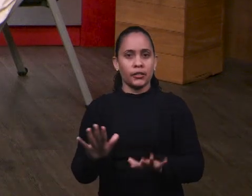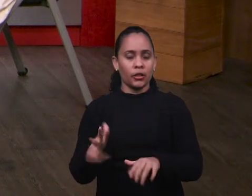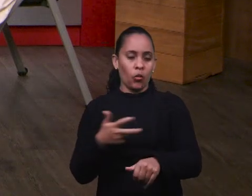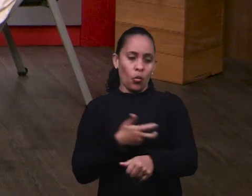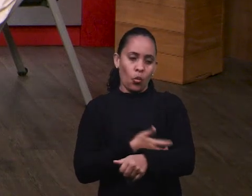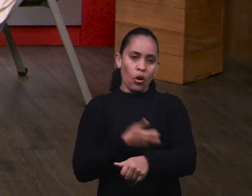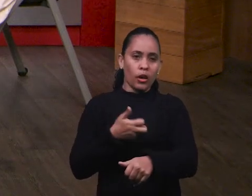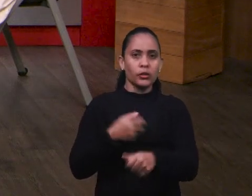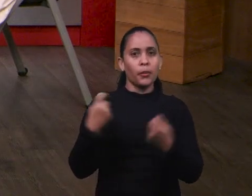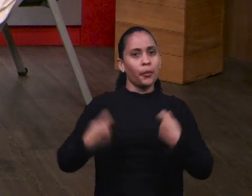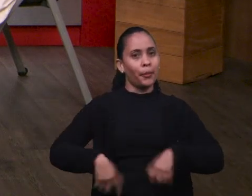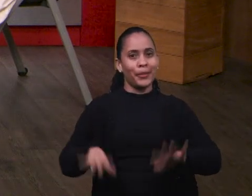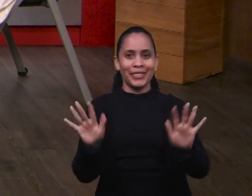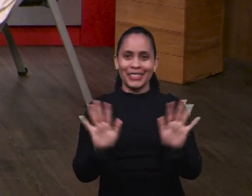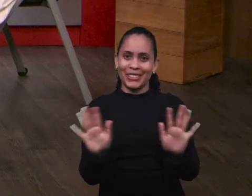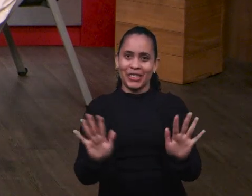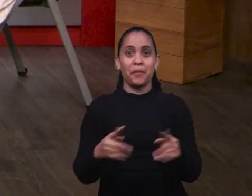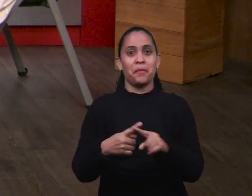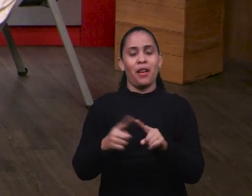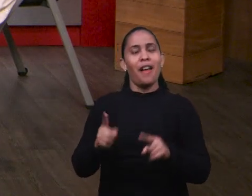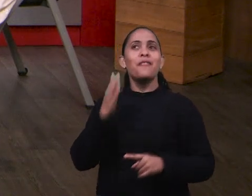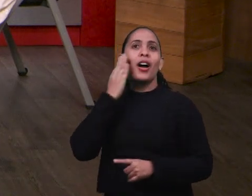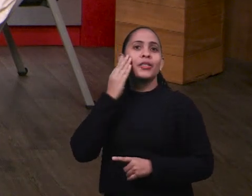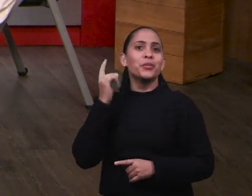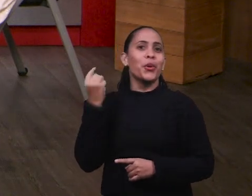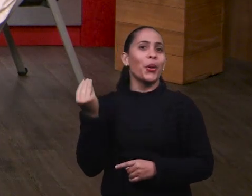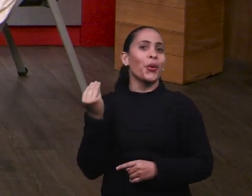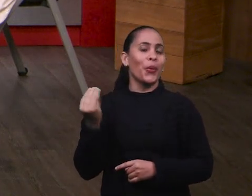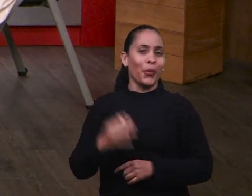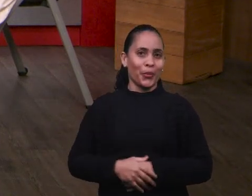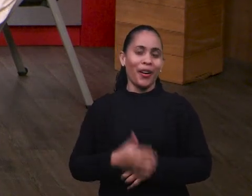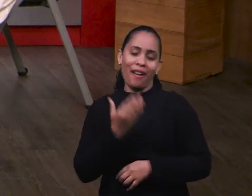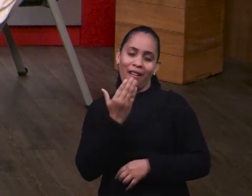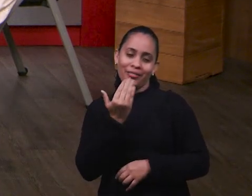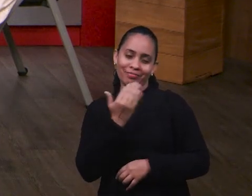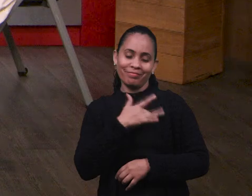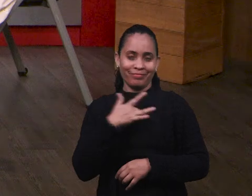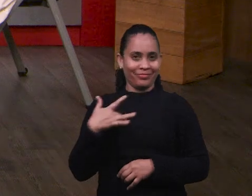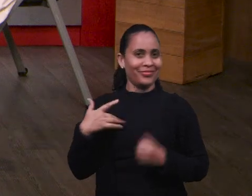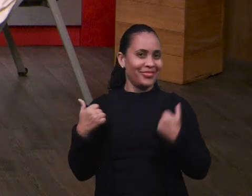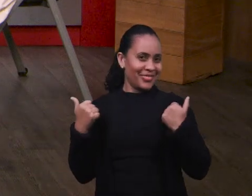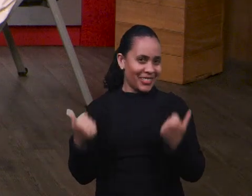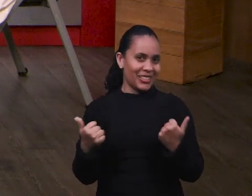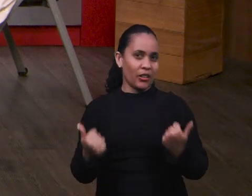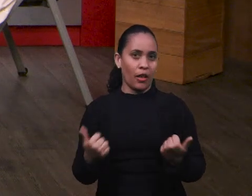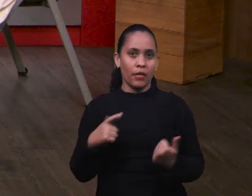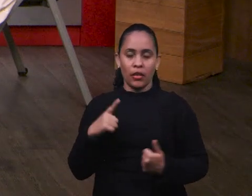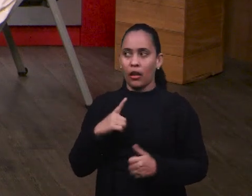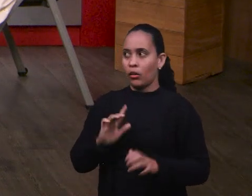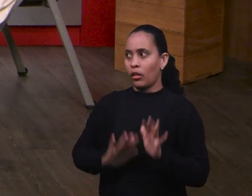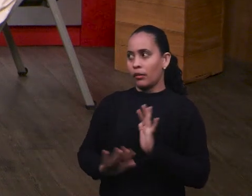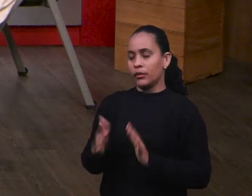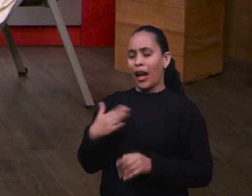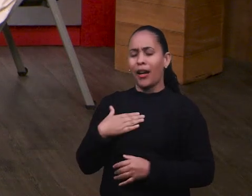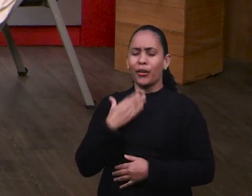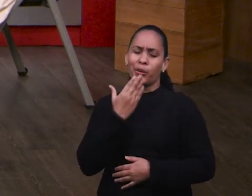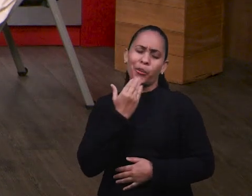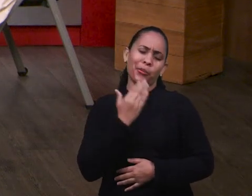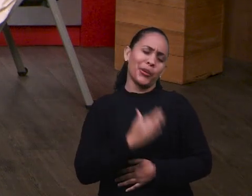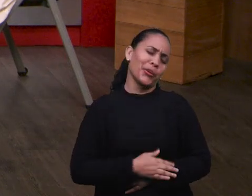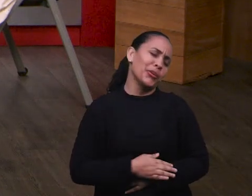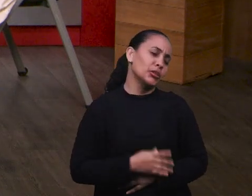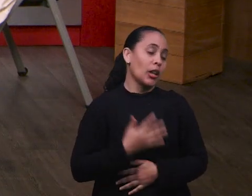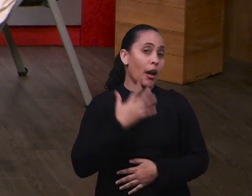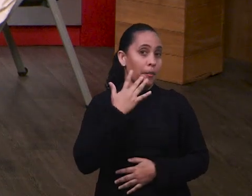da canetinha, mas aí ela vai já saber como se alimentar melhor, né? Eu acho que aprender a se vigiar, né? Tipo assim, comi